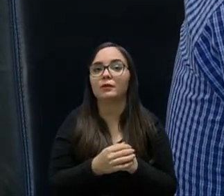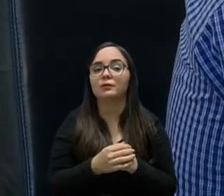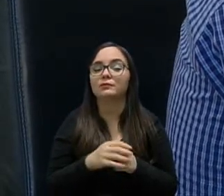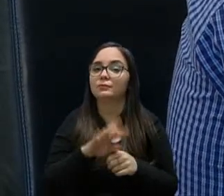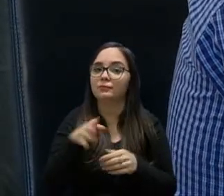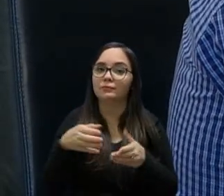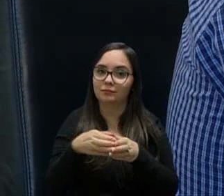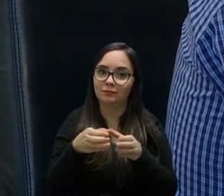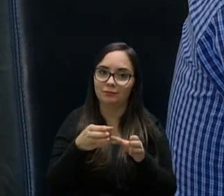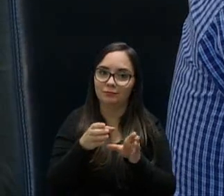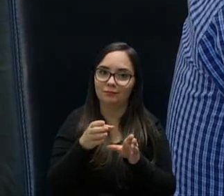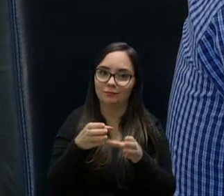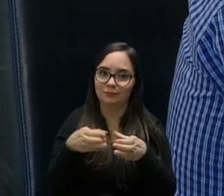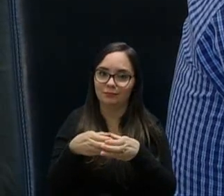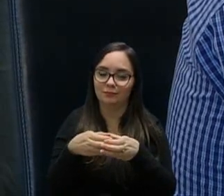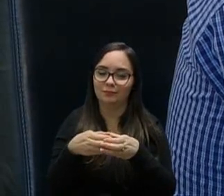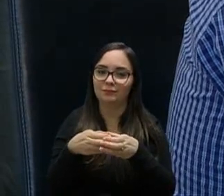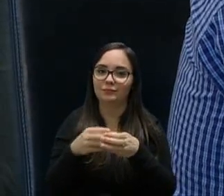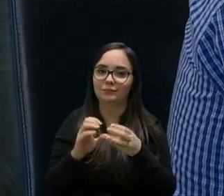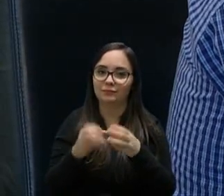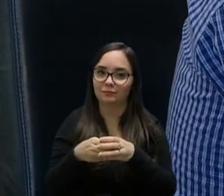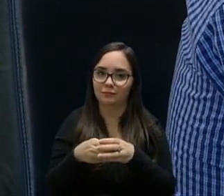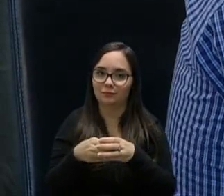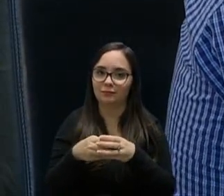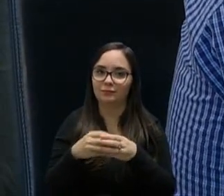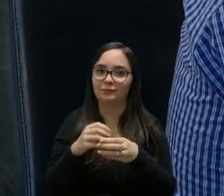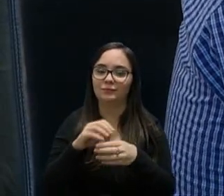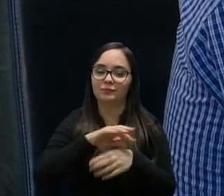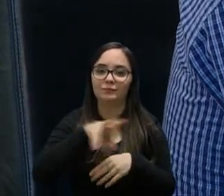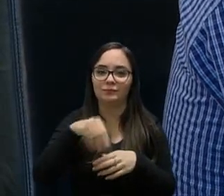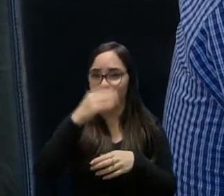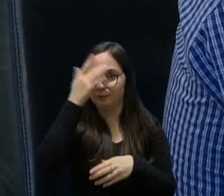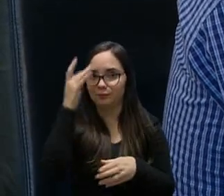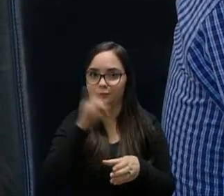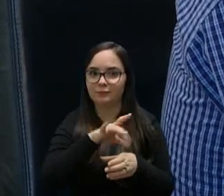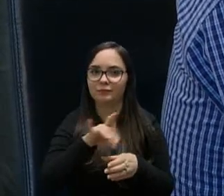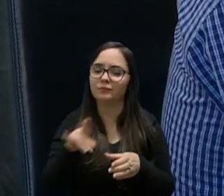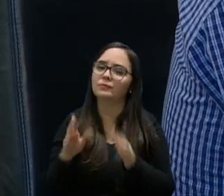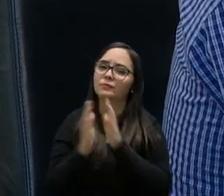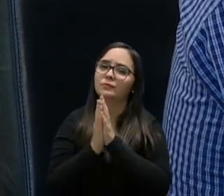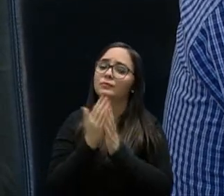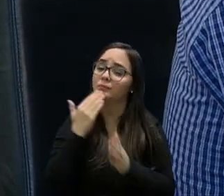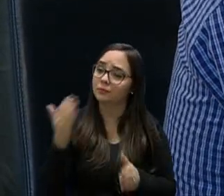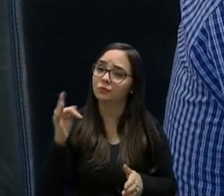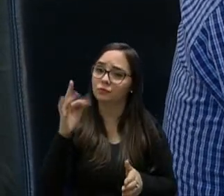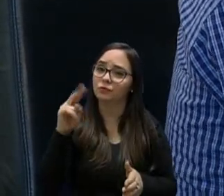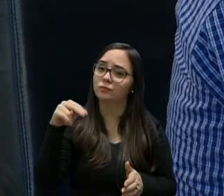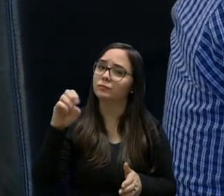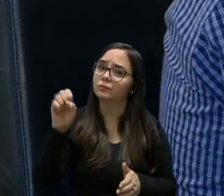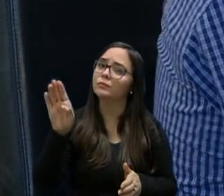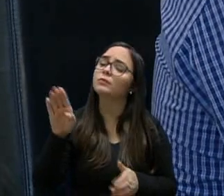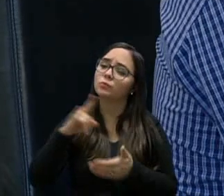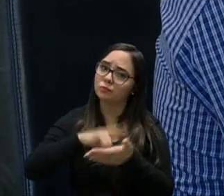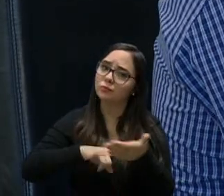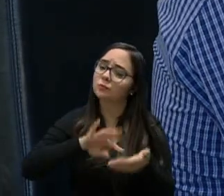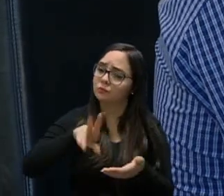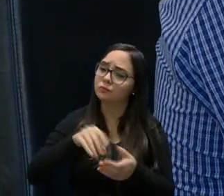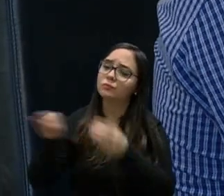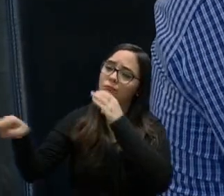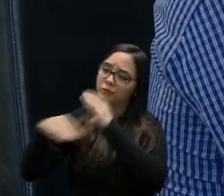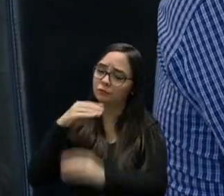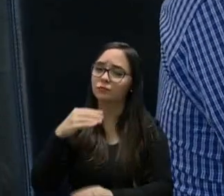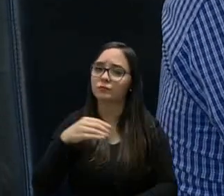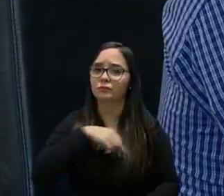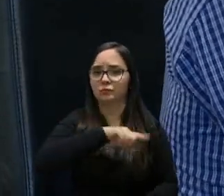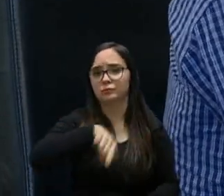comissão através da presidência ou dos seus membros solicitasse da funserv a o envio dos documentos para que a gente